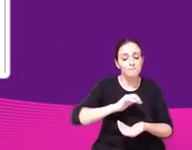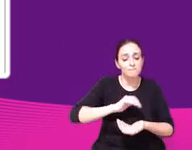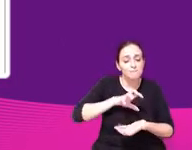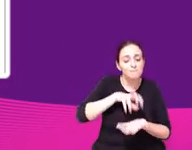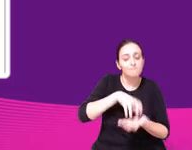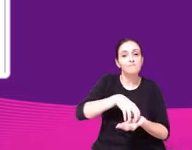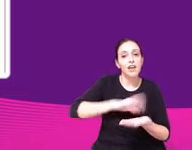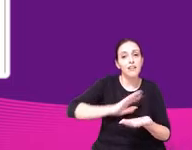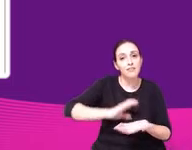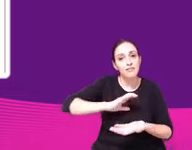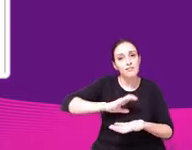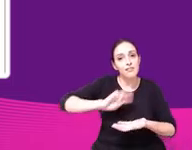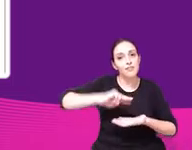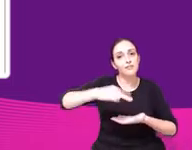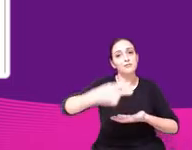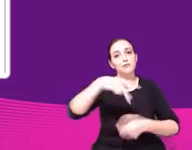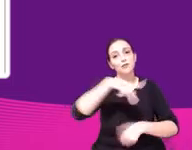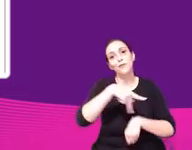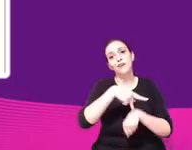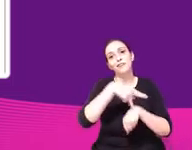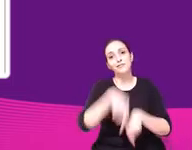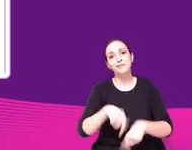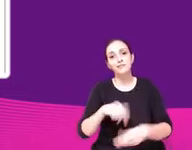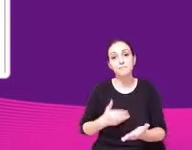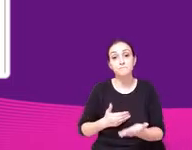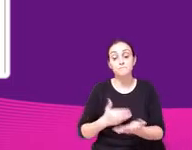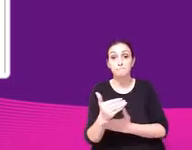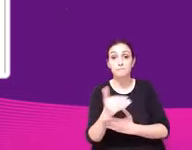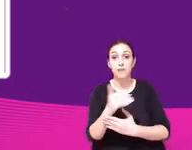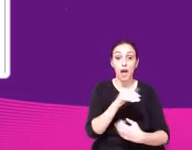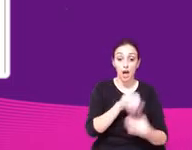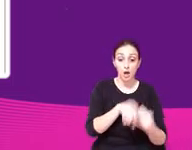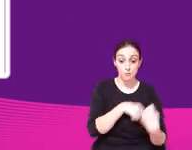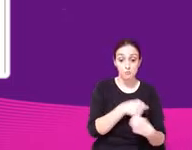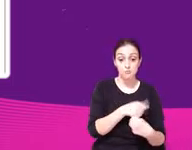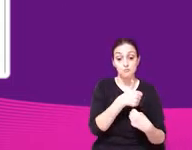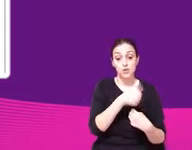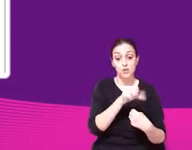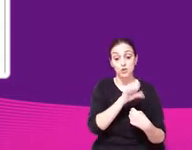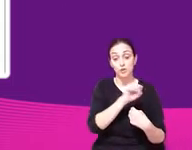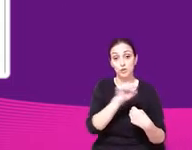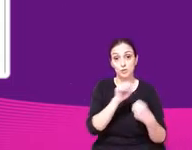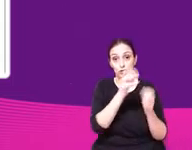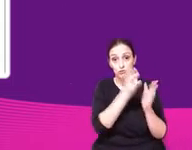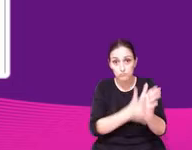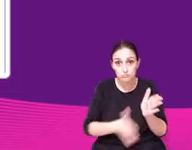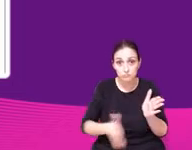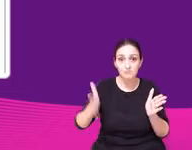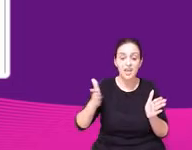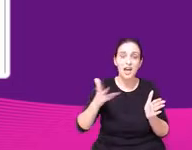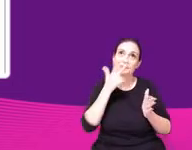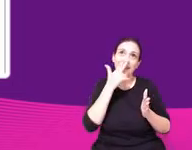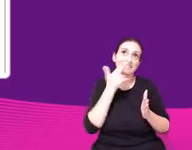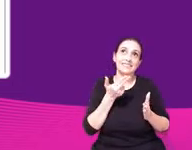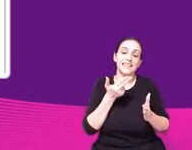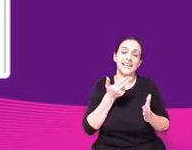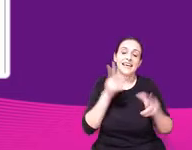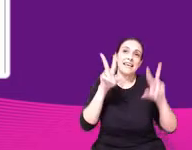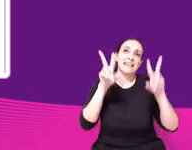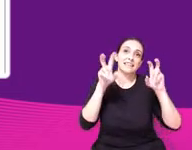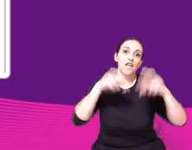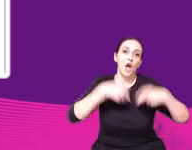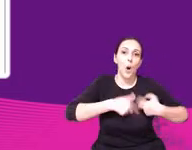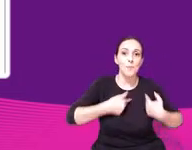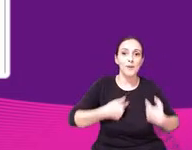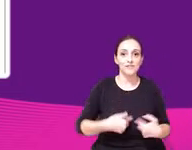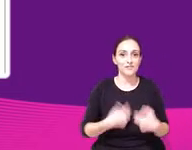país. A partir de 1988, na fase romântica, são criadas as primeiras